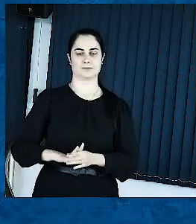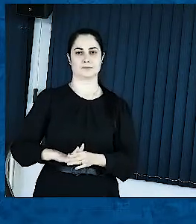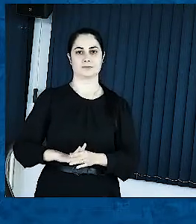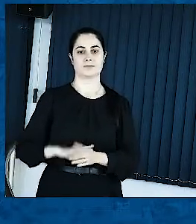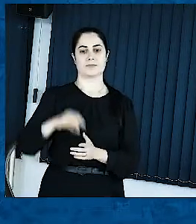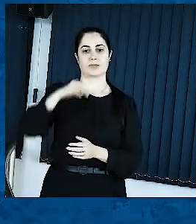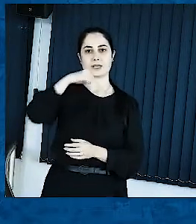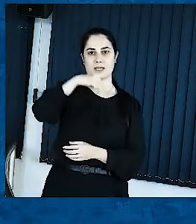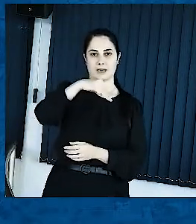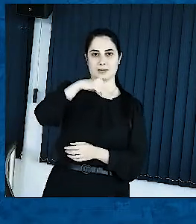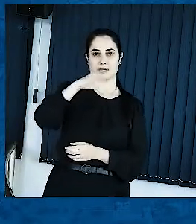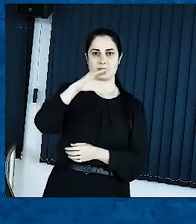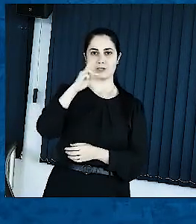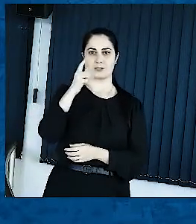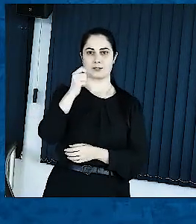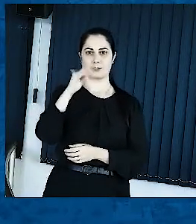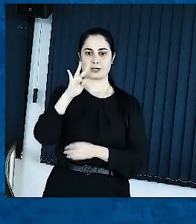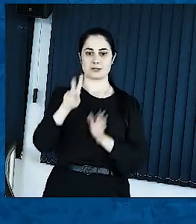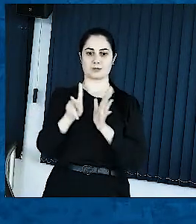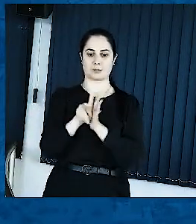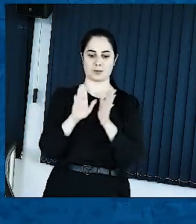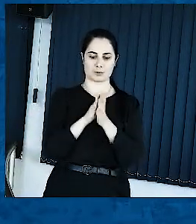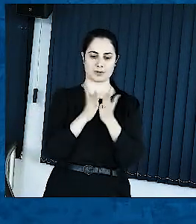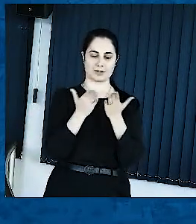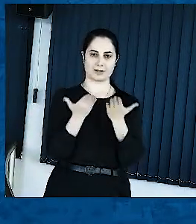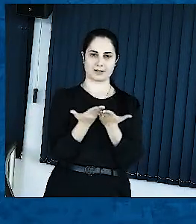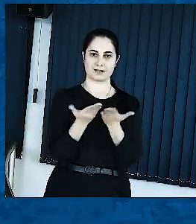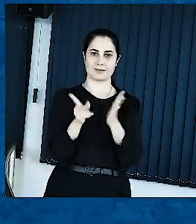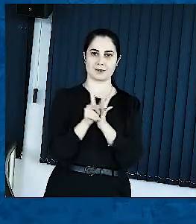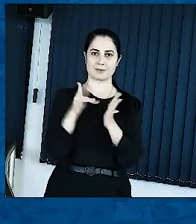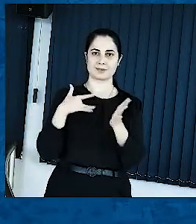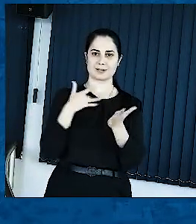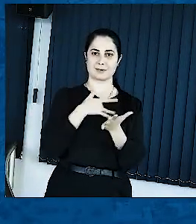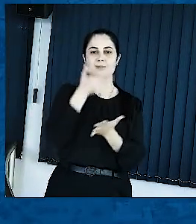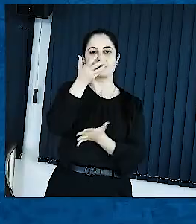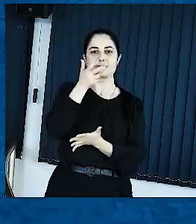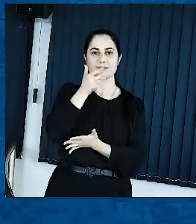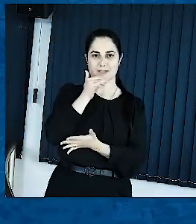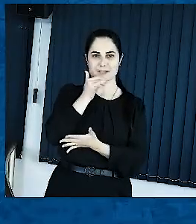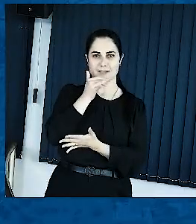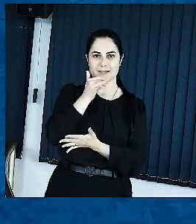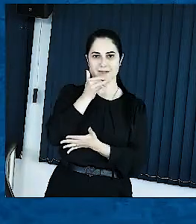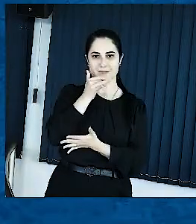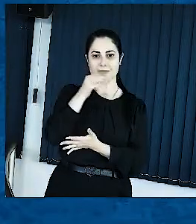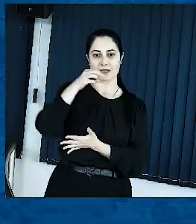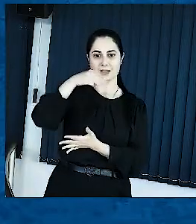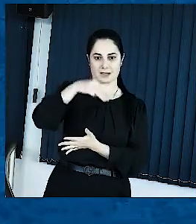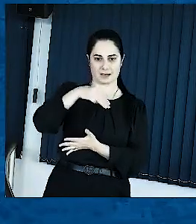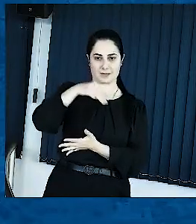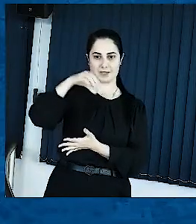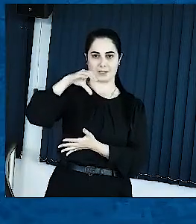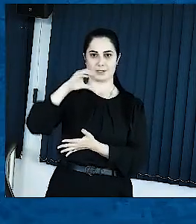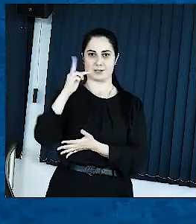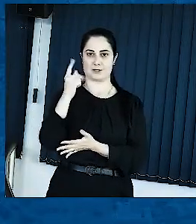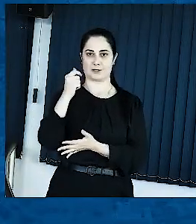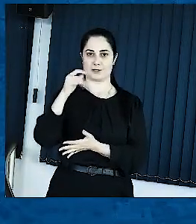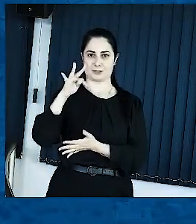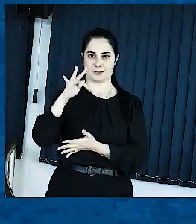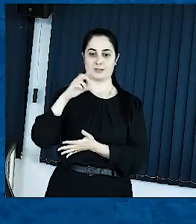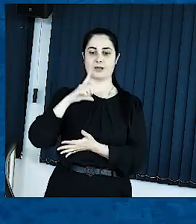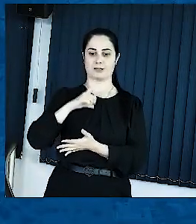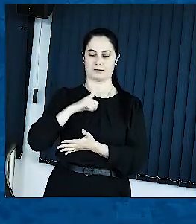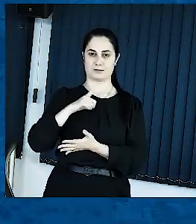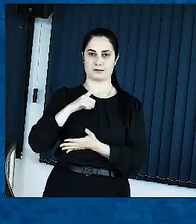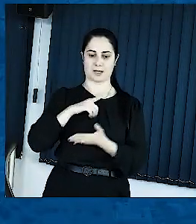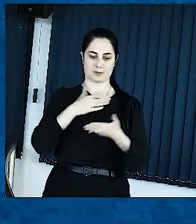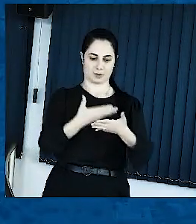O MChat ele é presente na carteirinha de saúde da criança. O MChat está presente nos prontuários